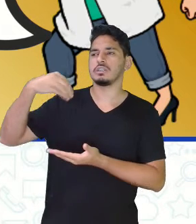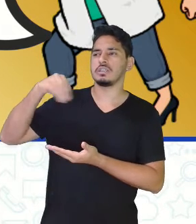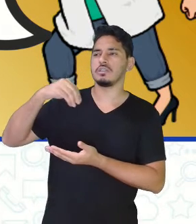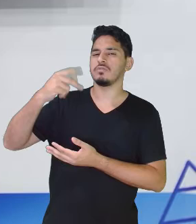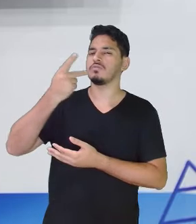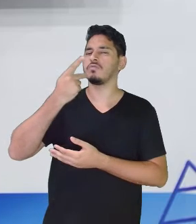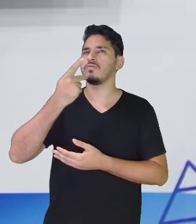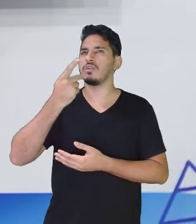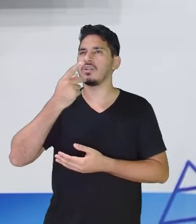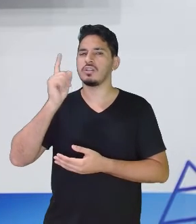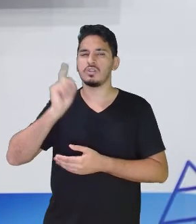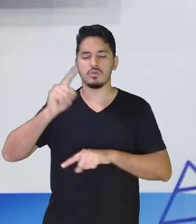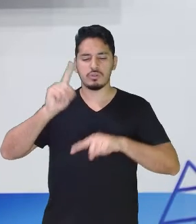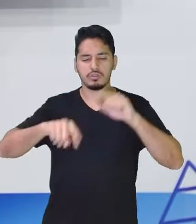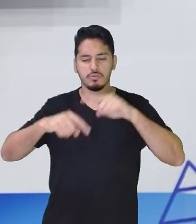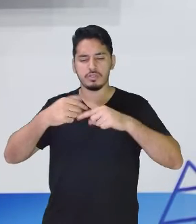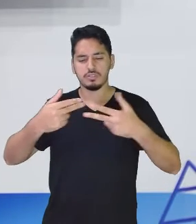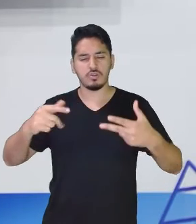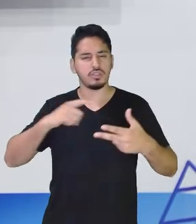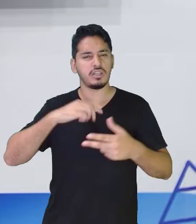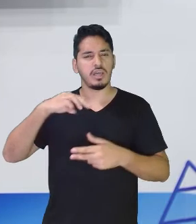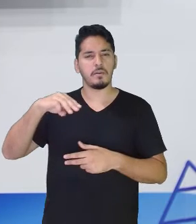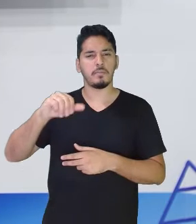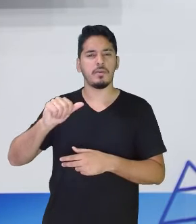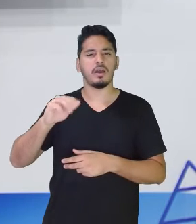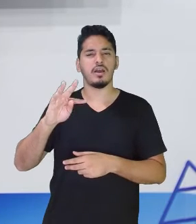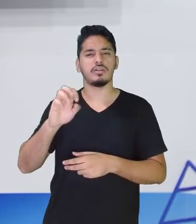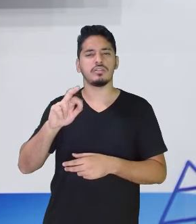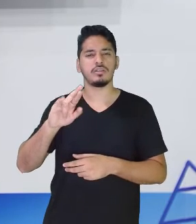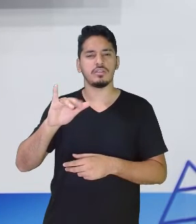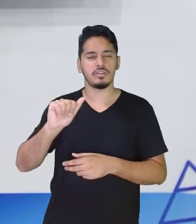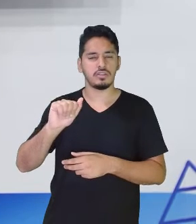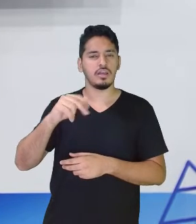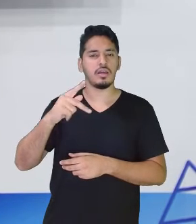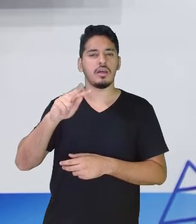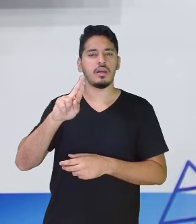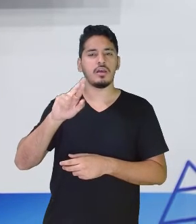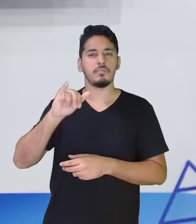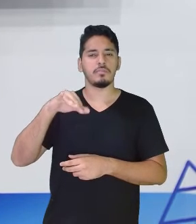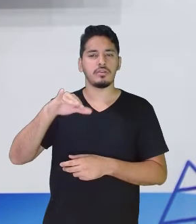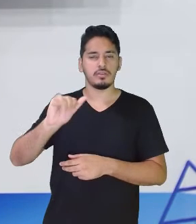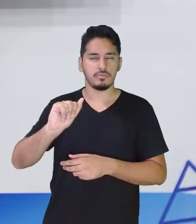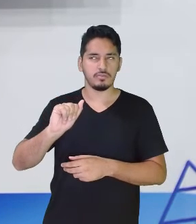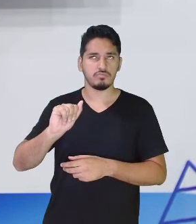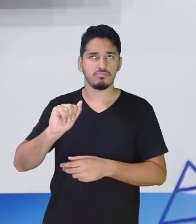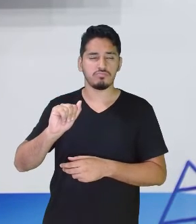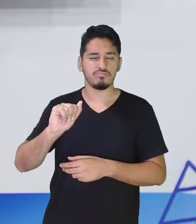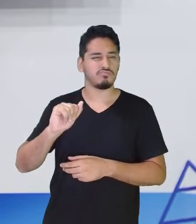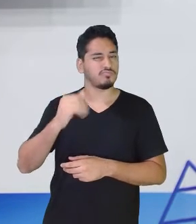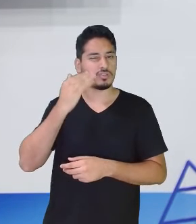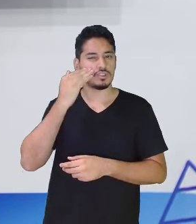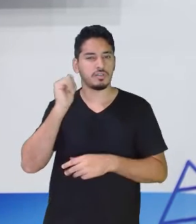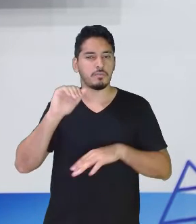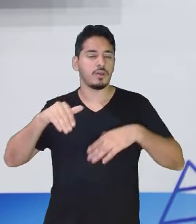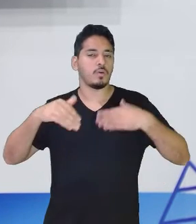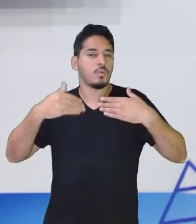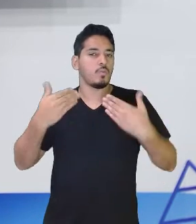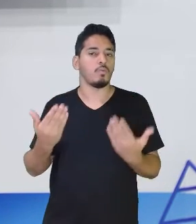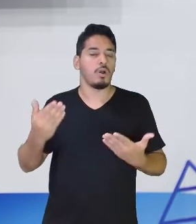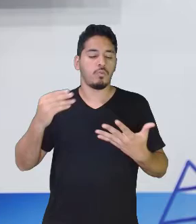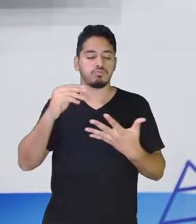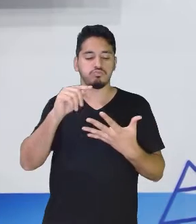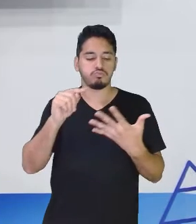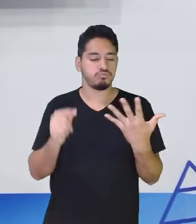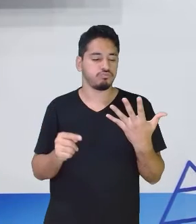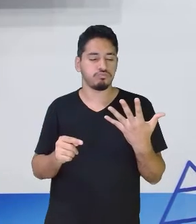dizendo que os objetos são feitos de matéria-prima. E para a gente saber, né, que matérias-primas são essas,